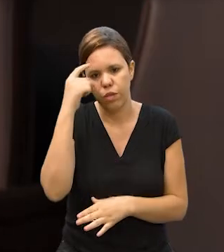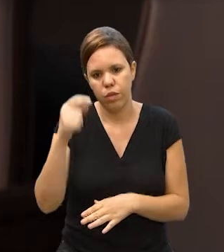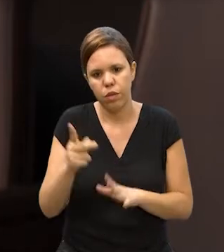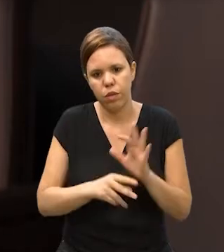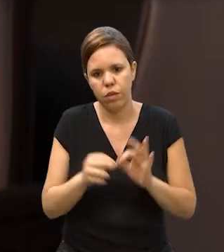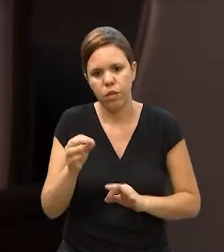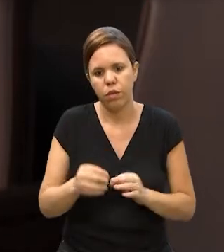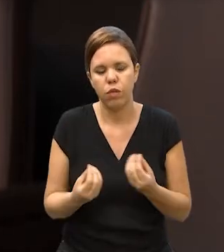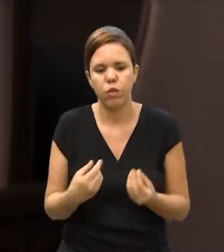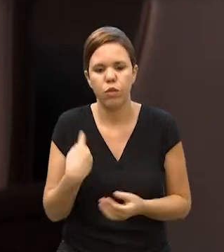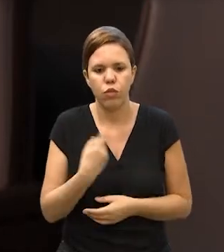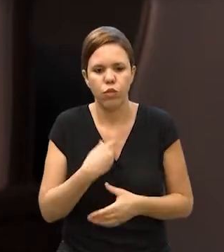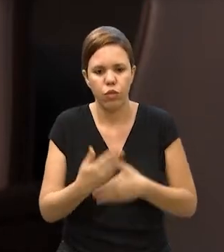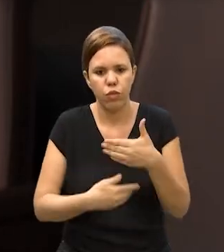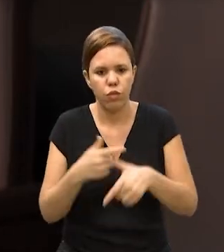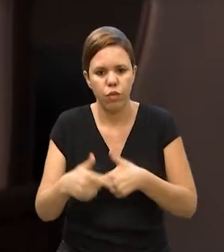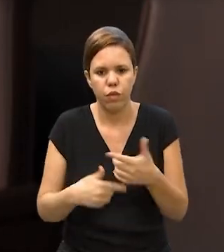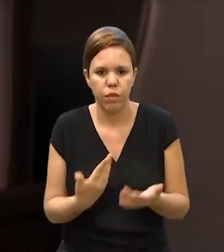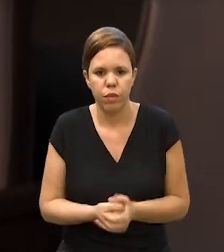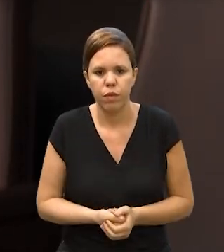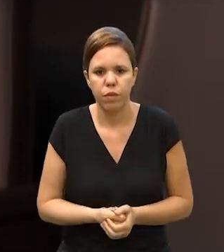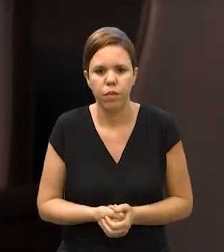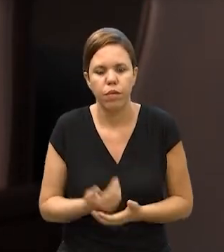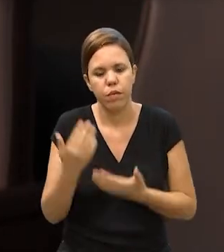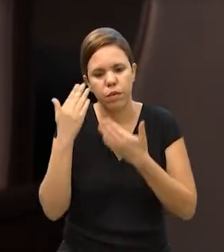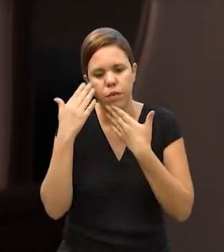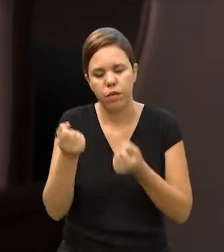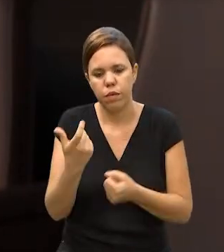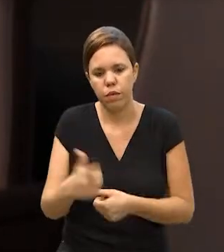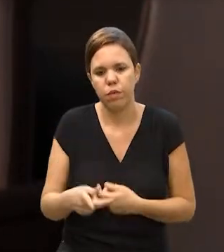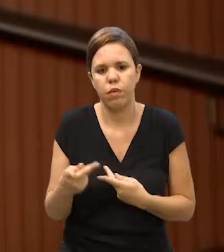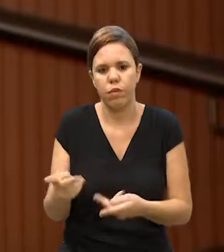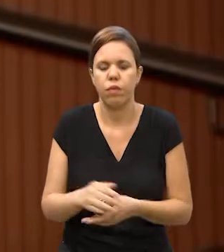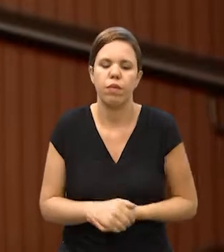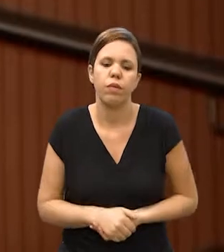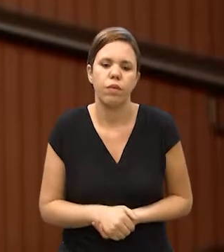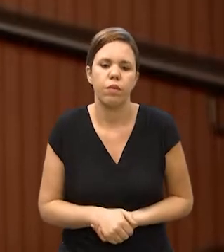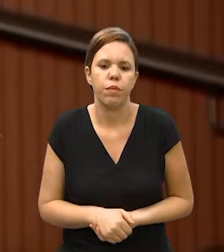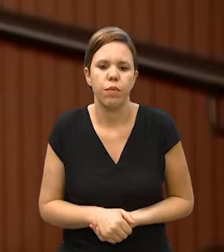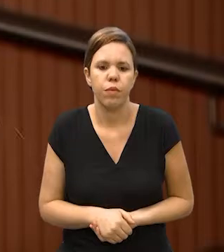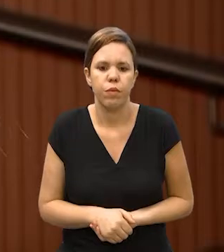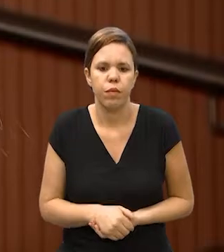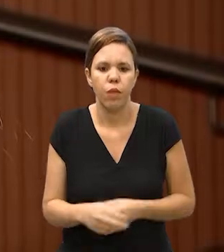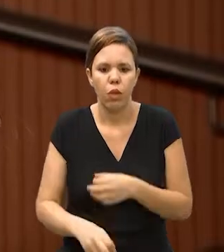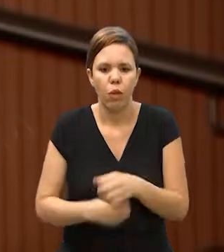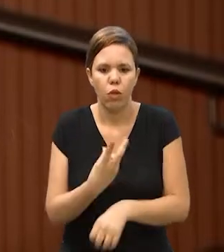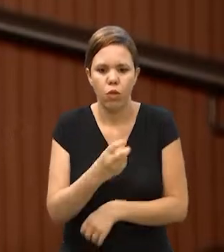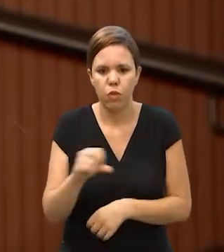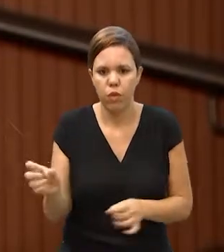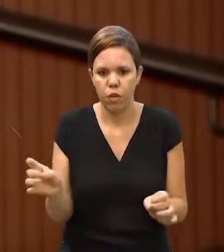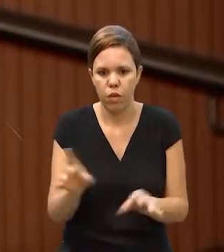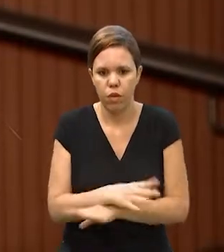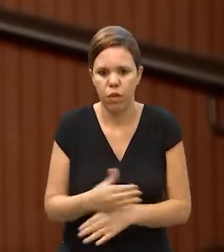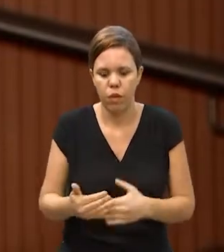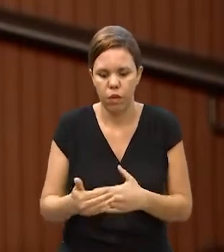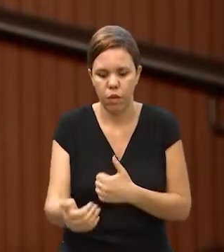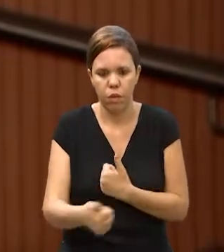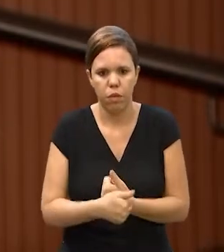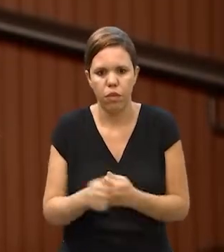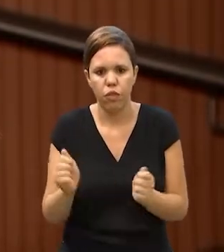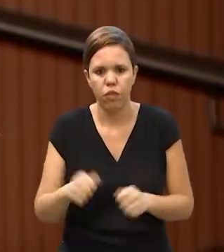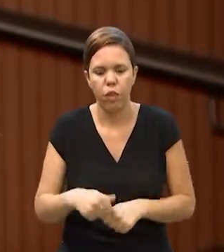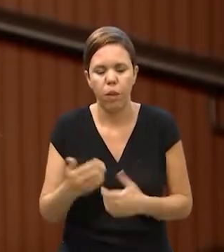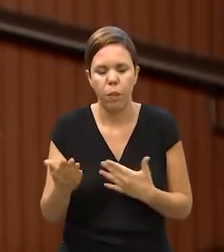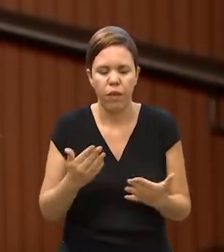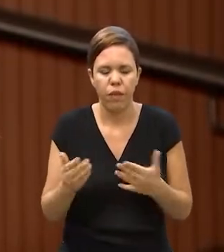dos projetos, como é que é o nosso dia a dia. Muito obrigado mais uma vez pelo convite. Vereador, 2019 acabando. Já dá para